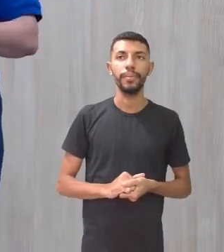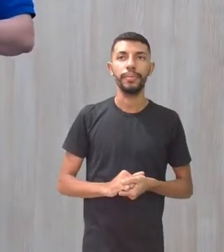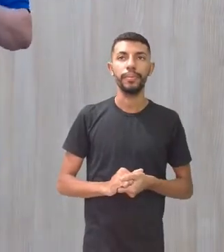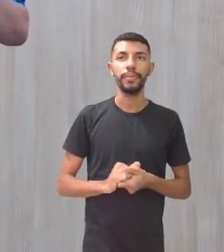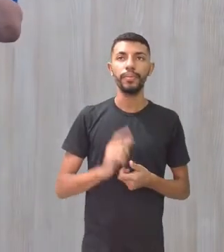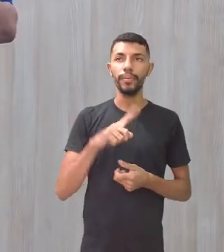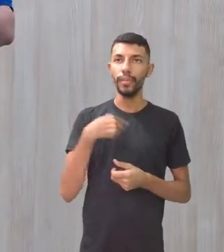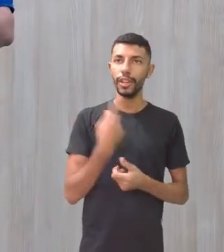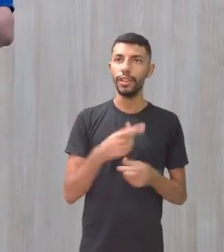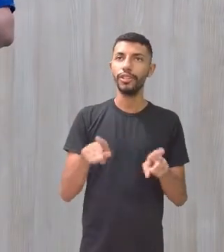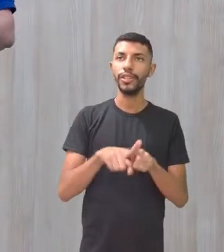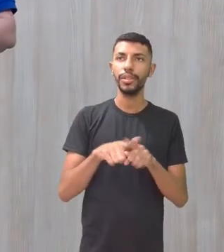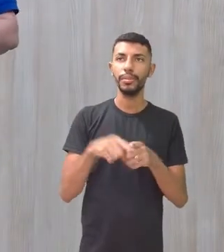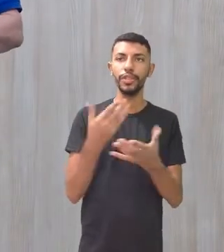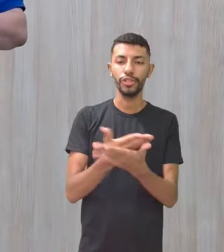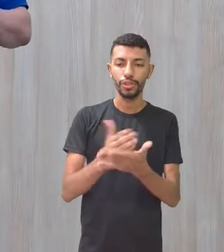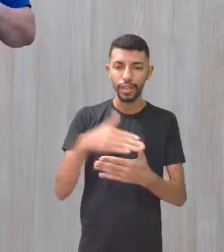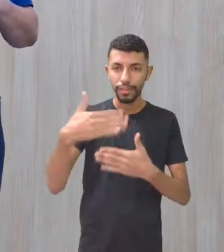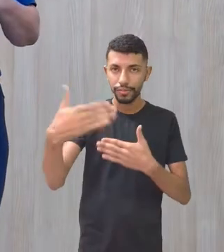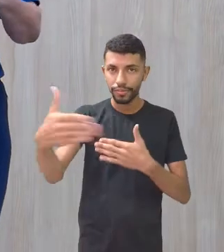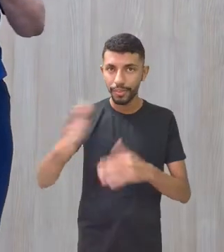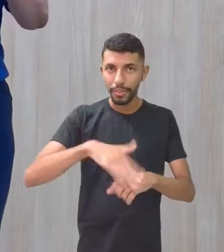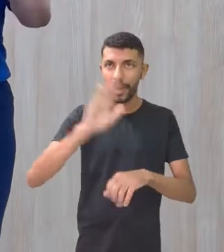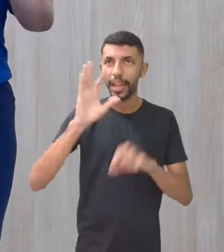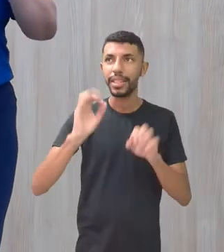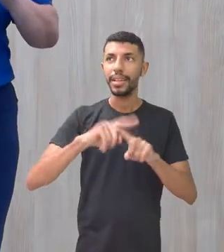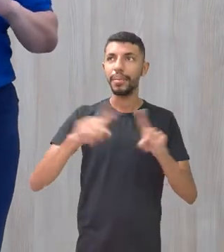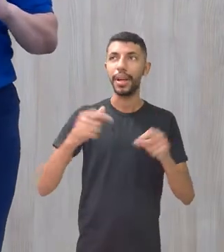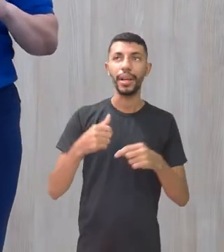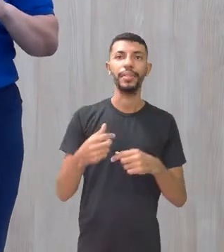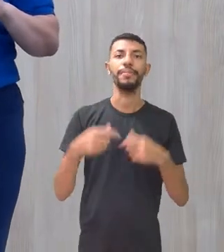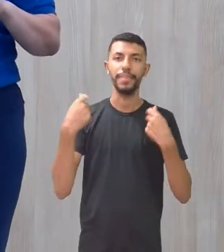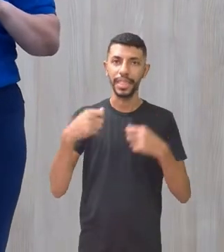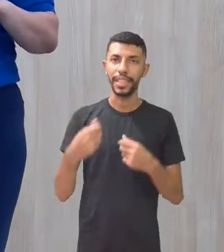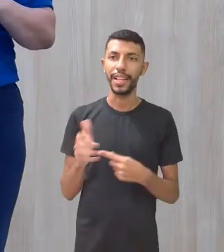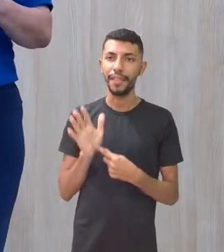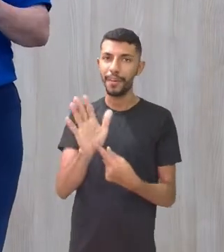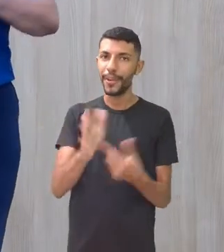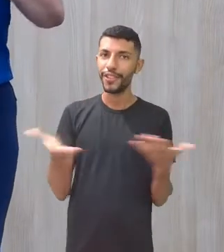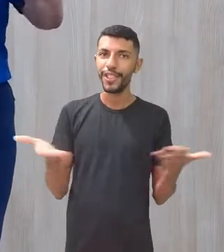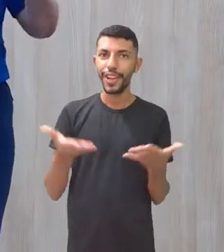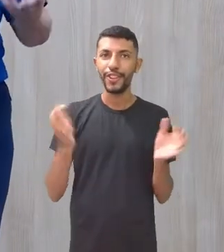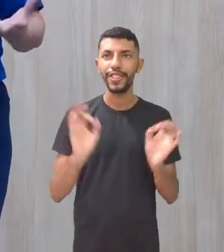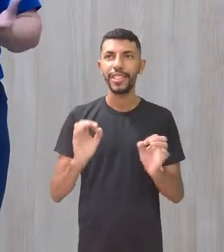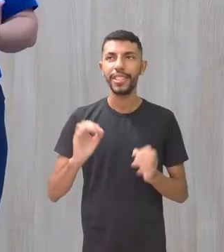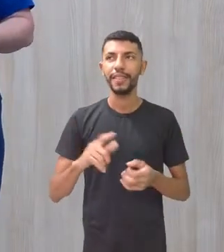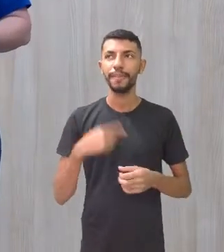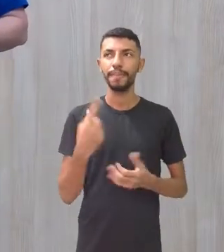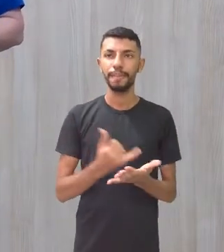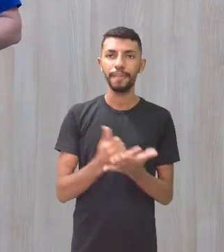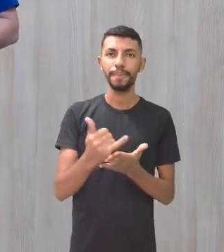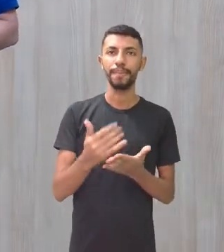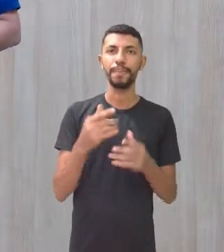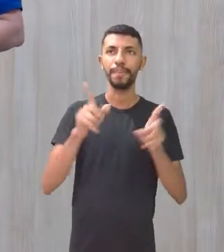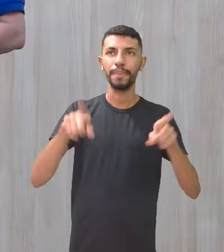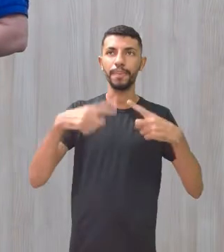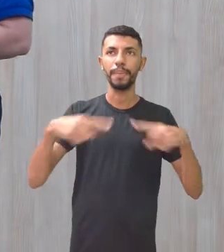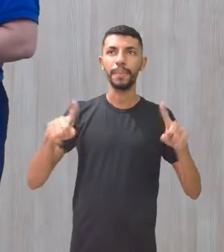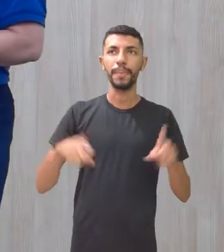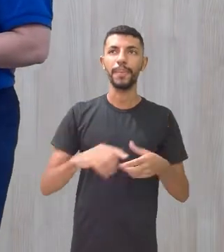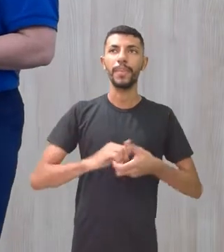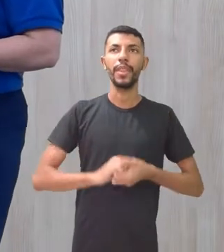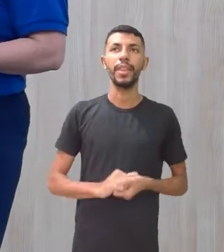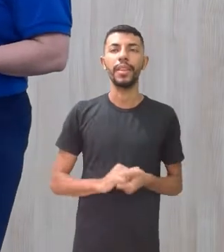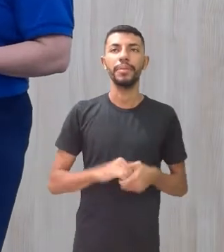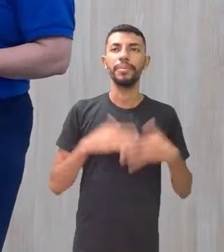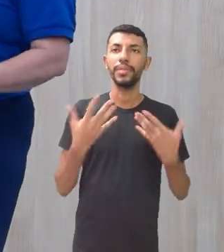também vai estudar isso mais para frente. Mas eu não podia deixar de falar sobre isso hoje, que a gente está introduzindo a música. Vamos